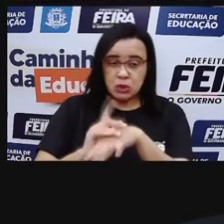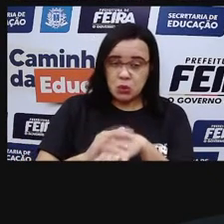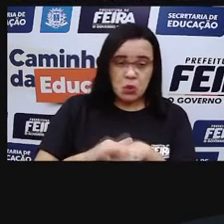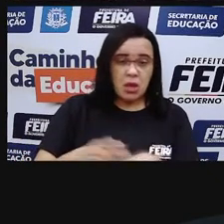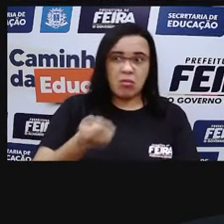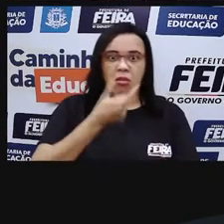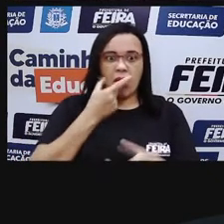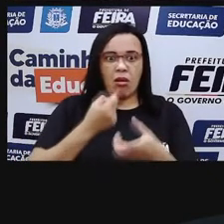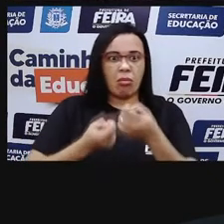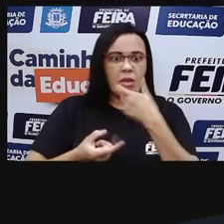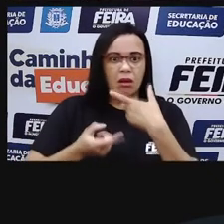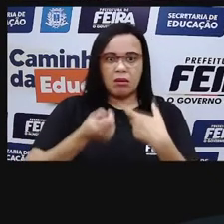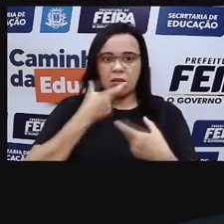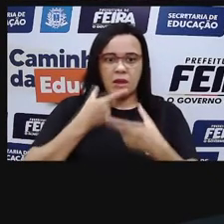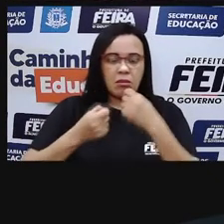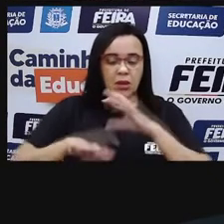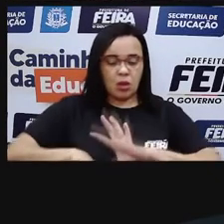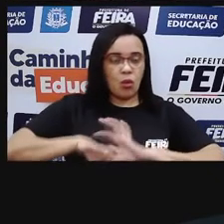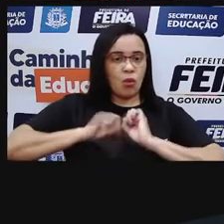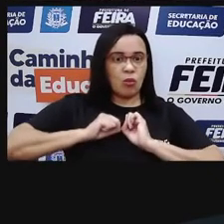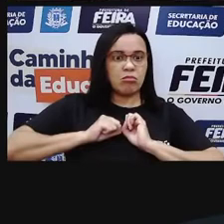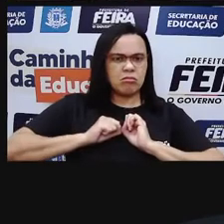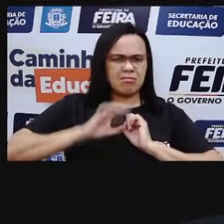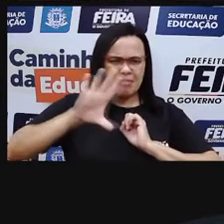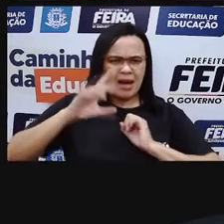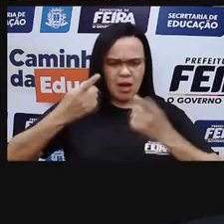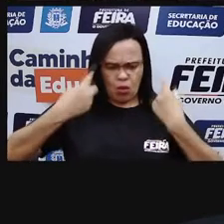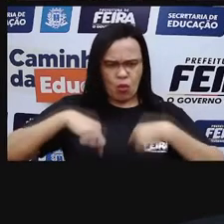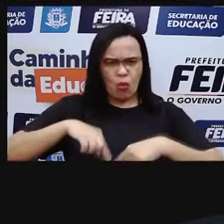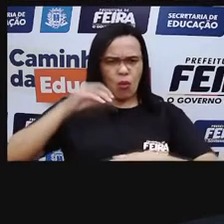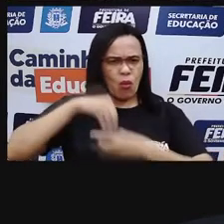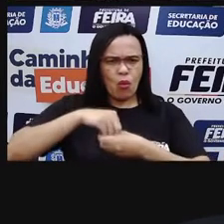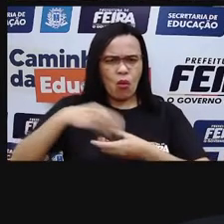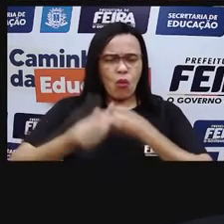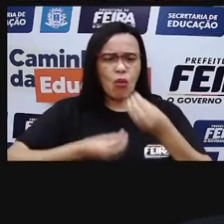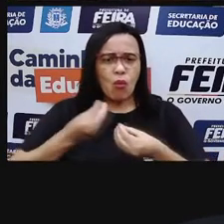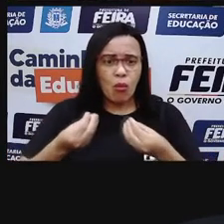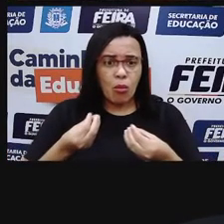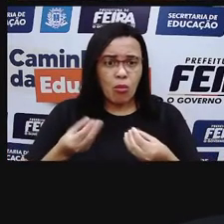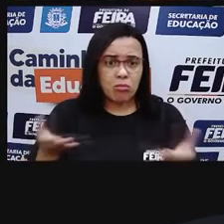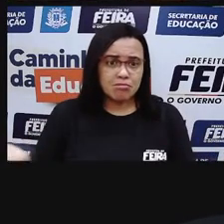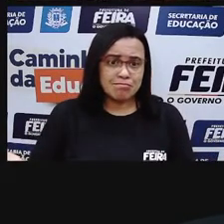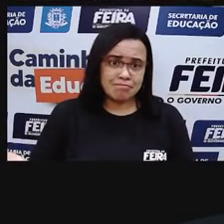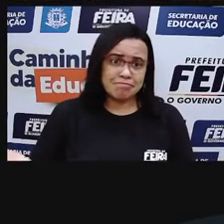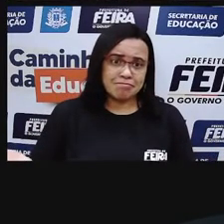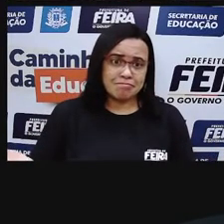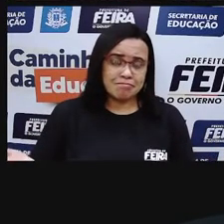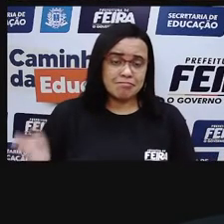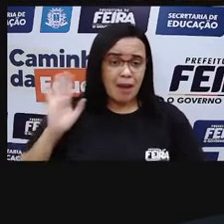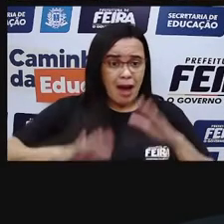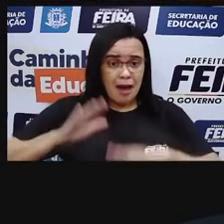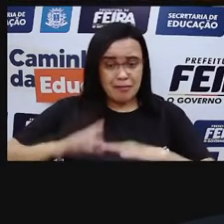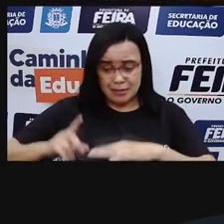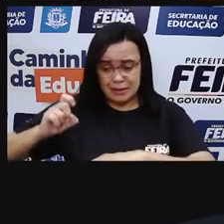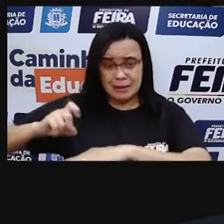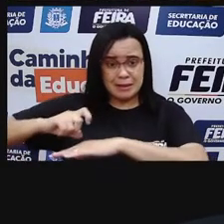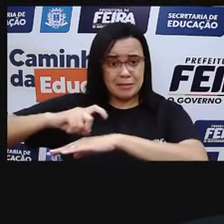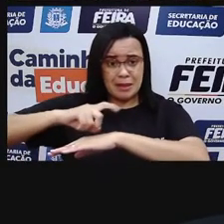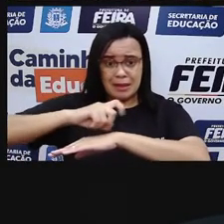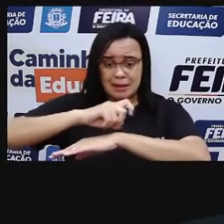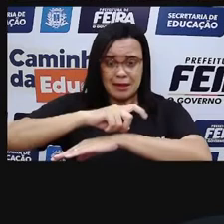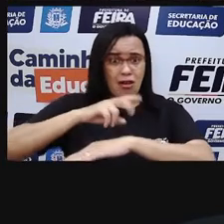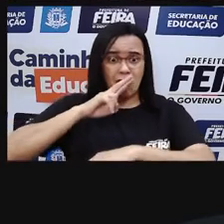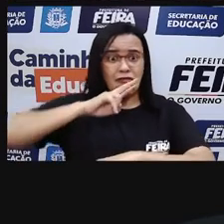gente chama de resistência das bactérias às drogas, a esses